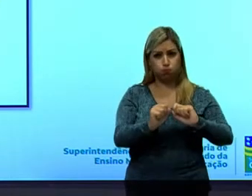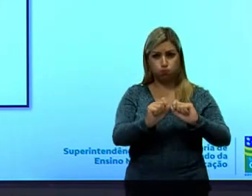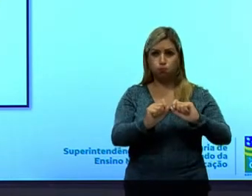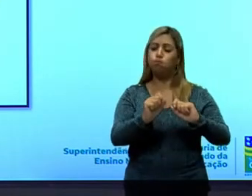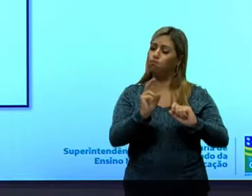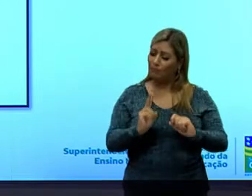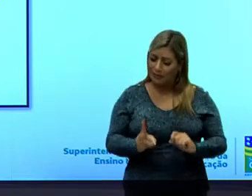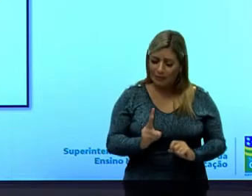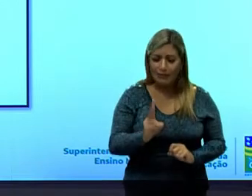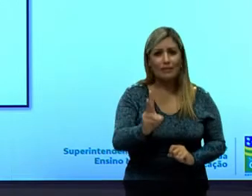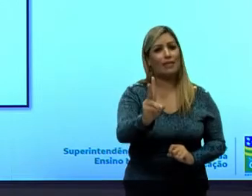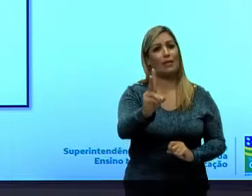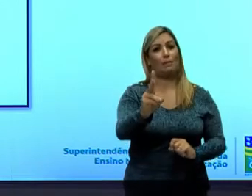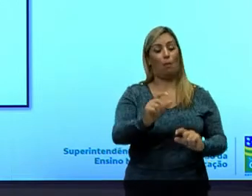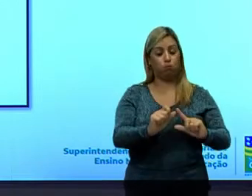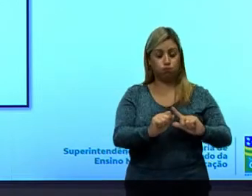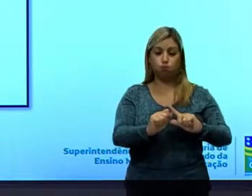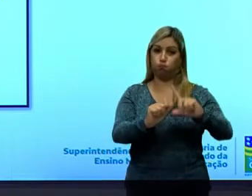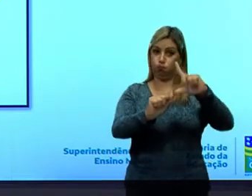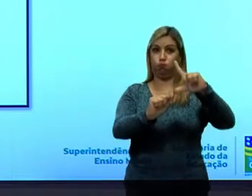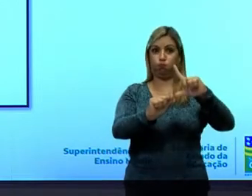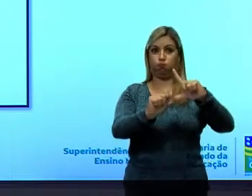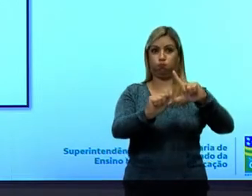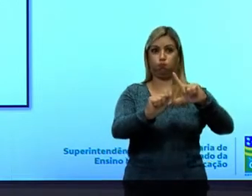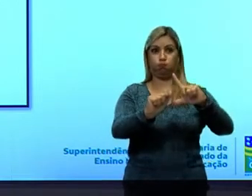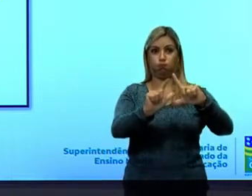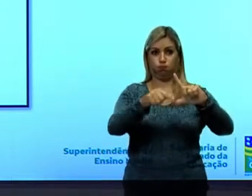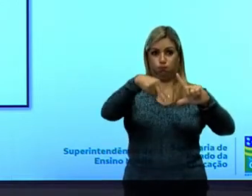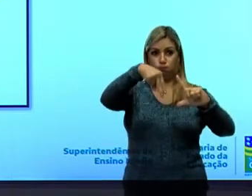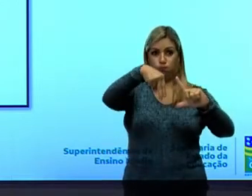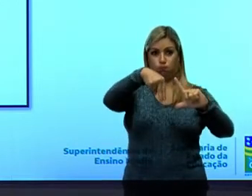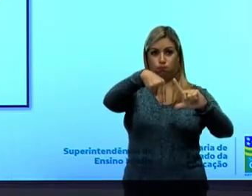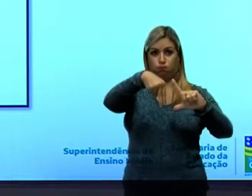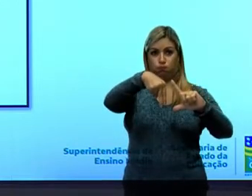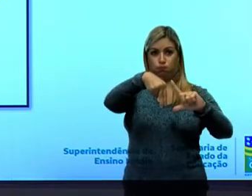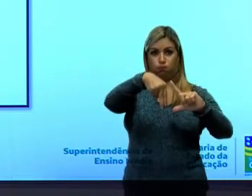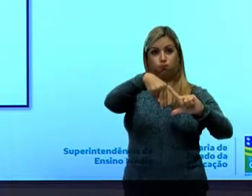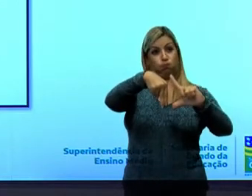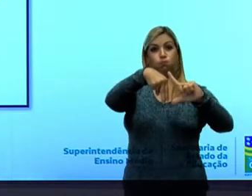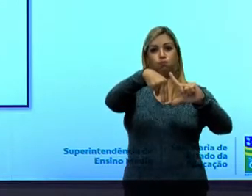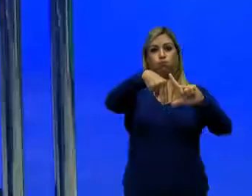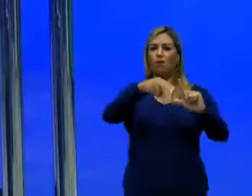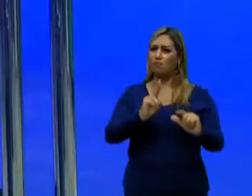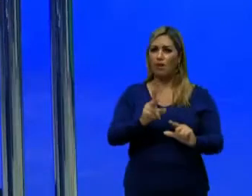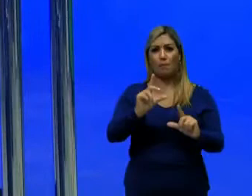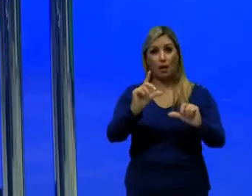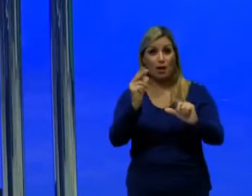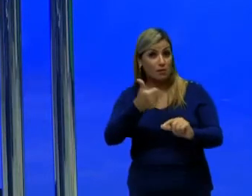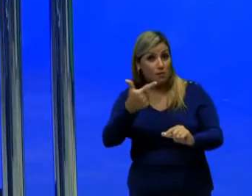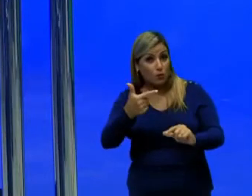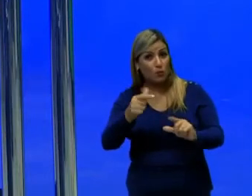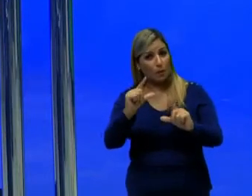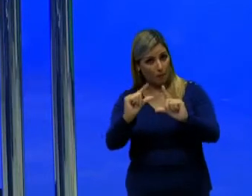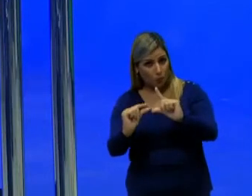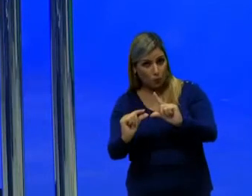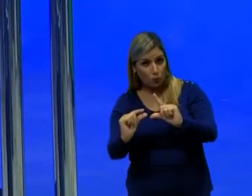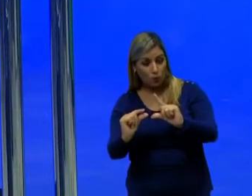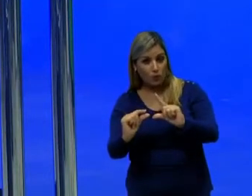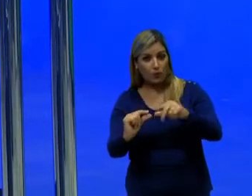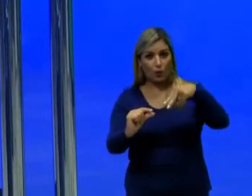mas é sempre será maiúscula ea segunda minúscula tem gente que escreve tudo